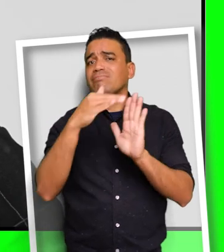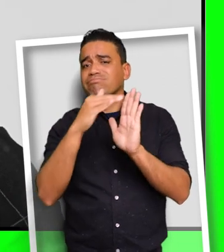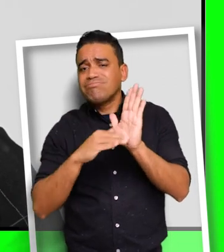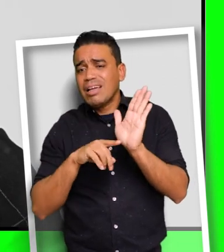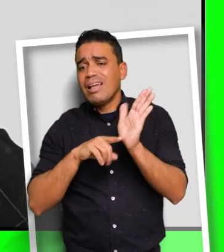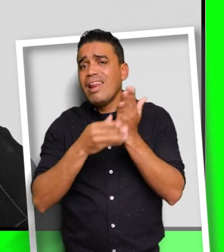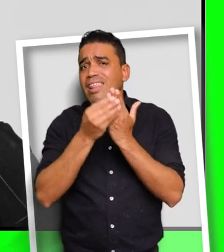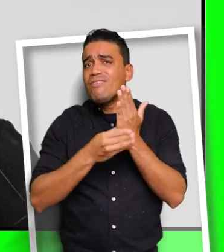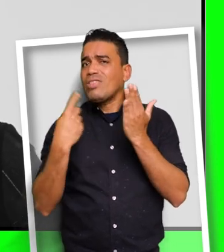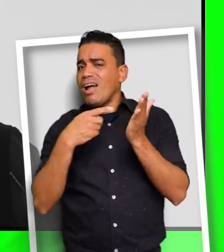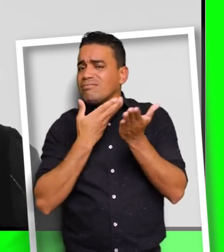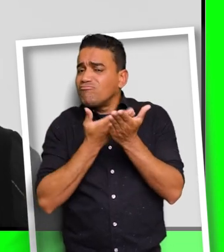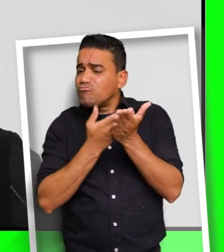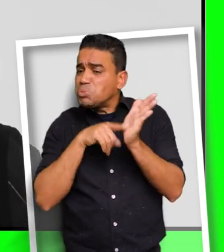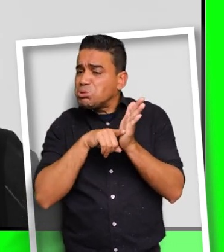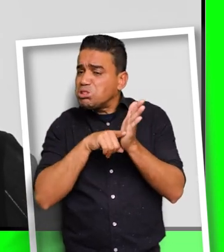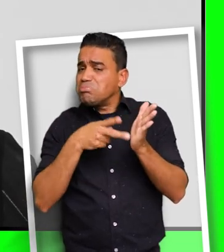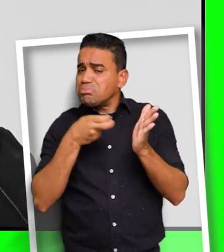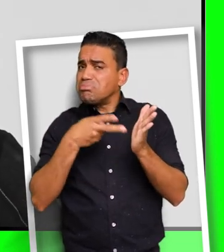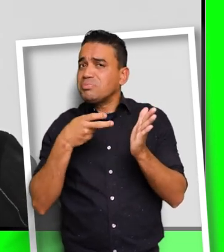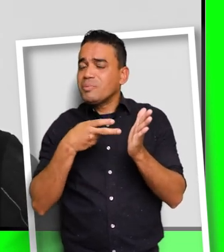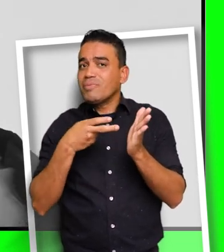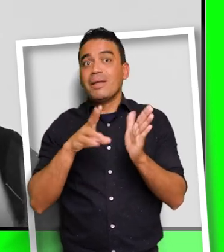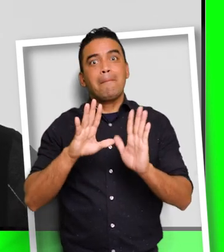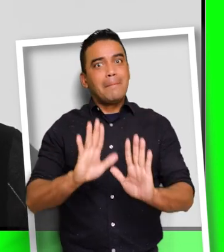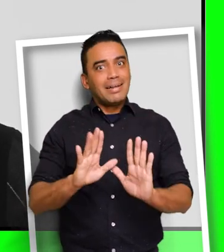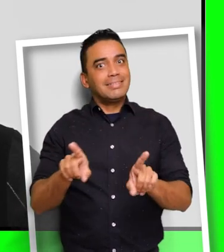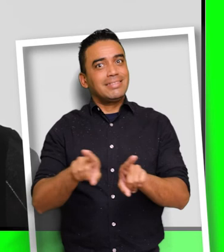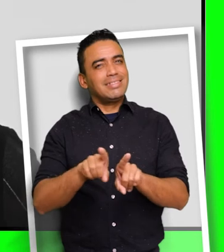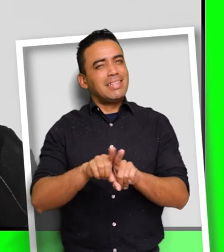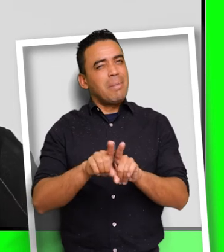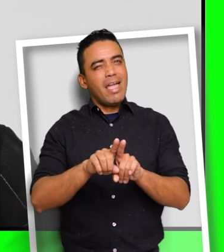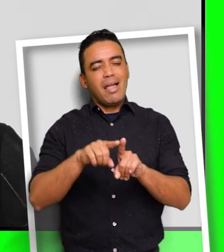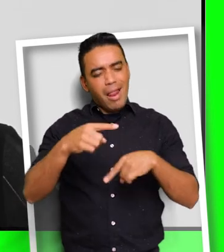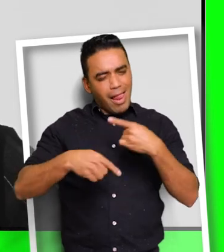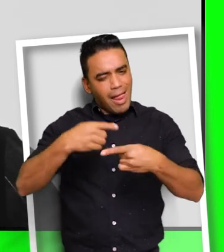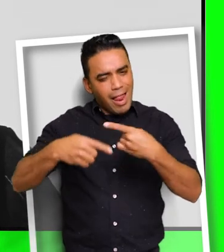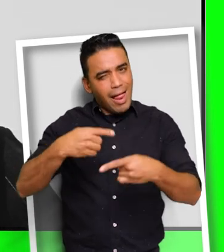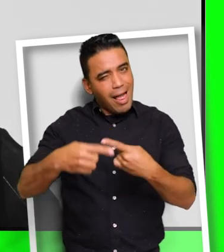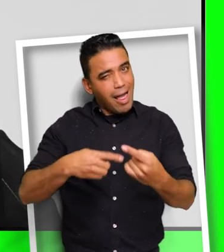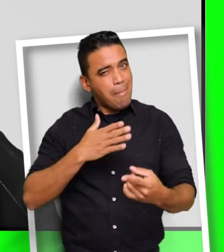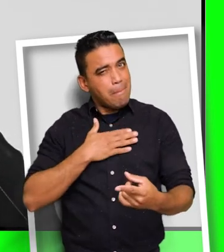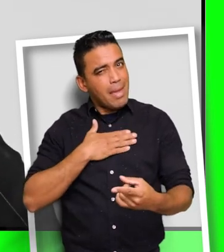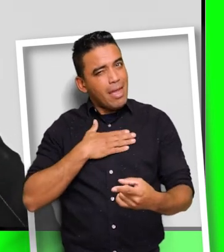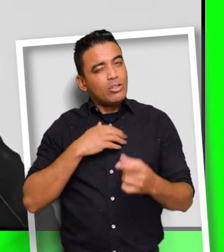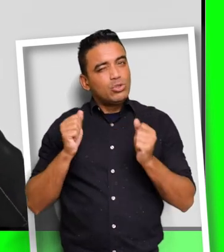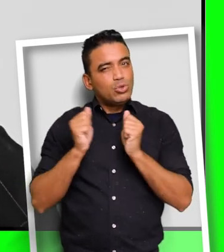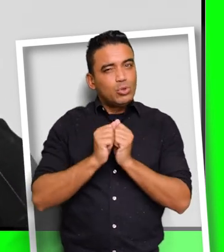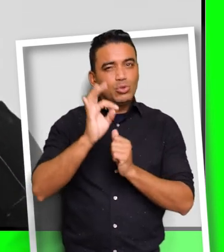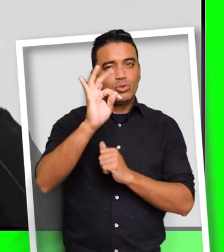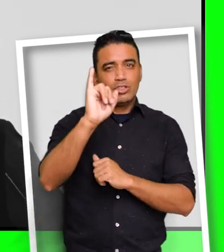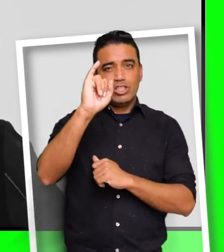faz nesse livro, fora também, obviamente, a essa grande e longa trajetória que eu fiz com Titane e